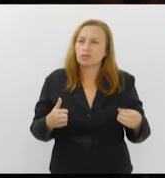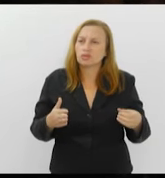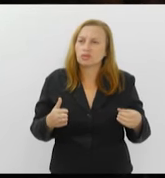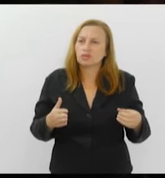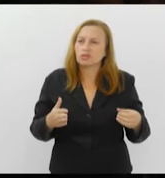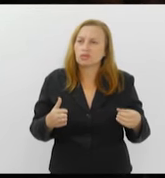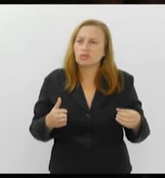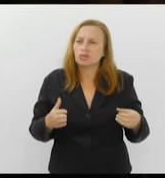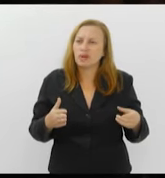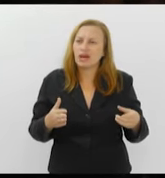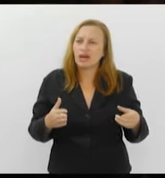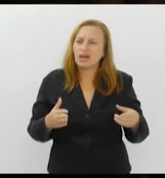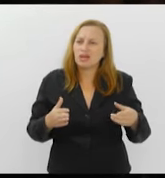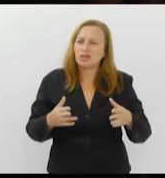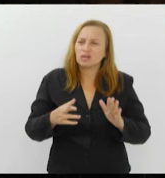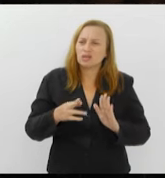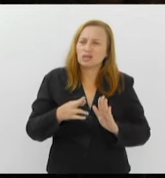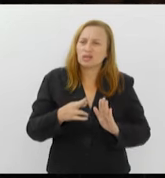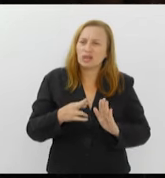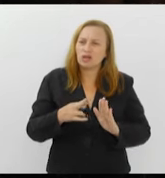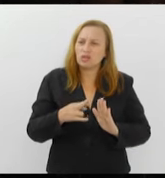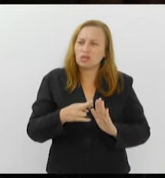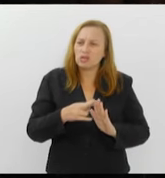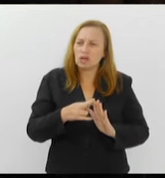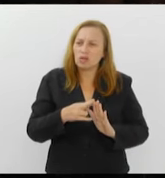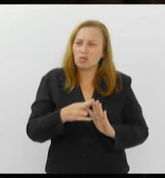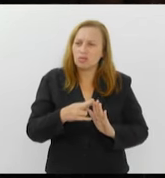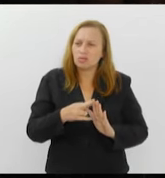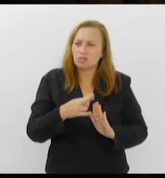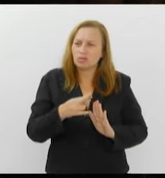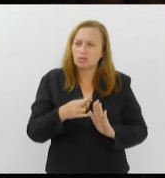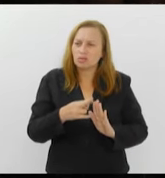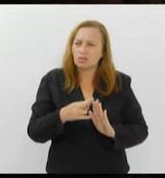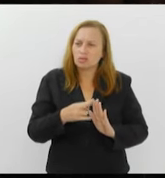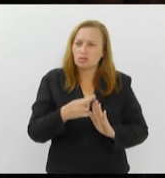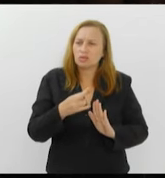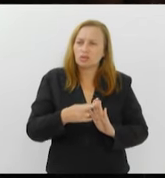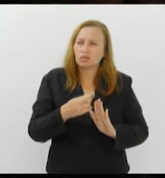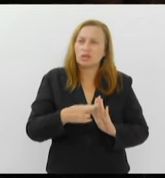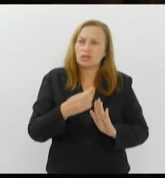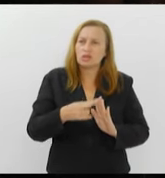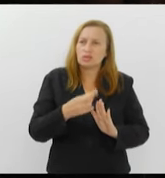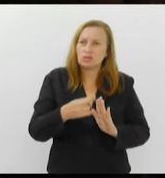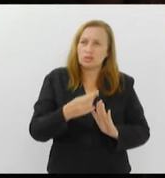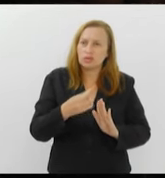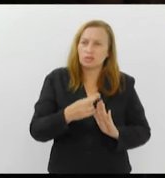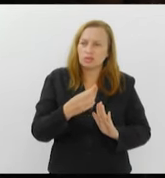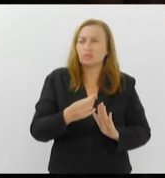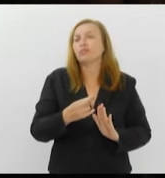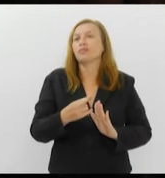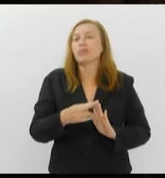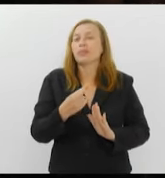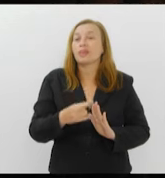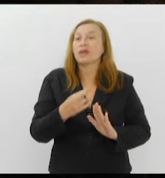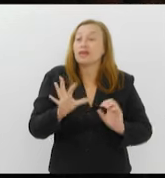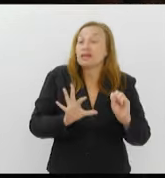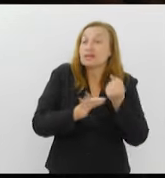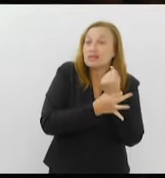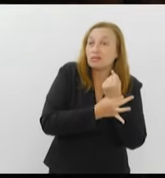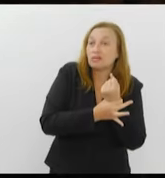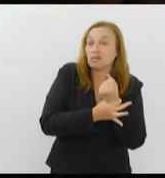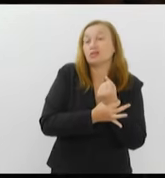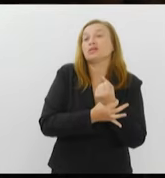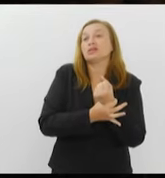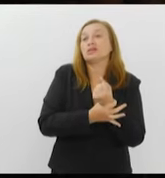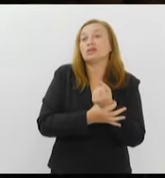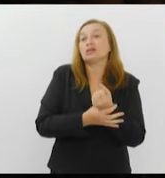na presidência e na vice-presidência do Conselho. Ele, na verdade, se choca com o princípio da garantia da participação